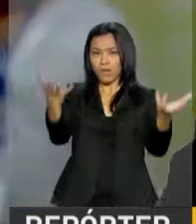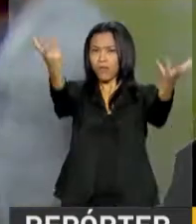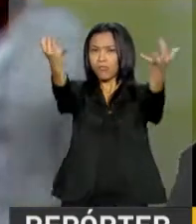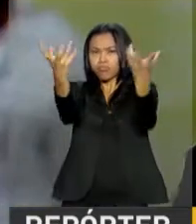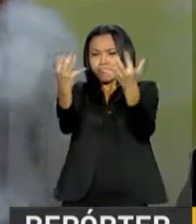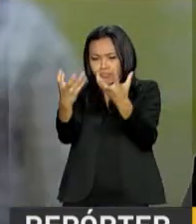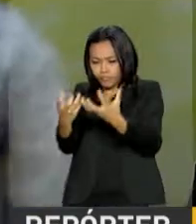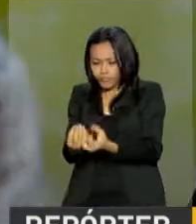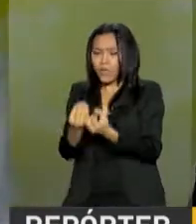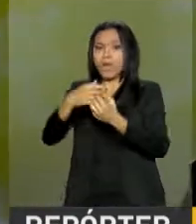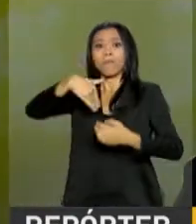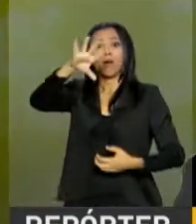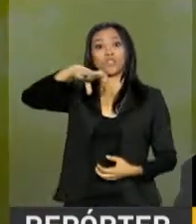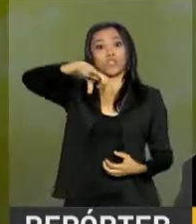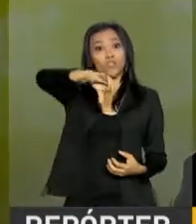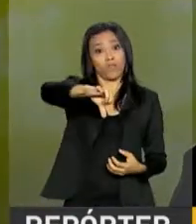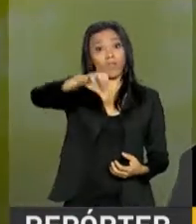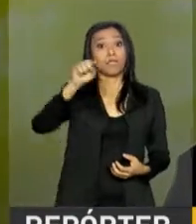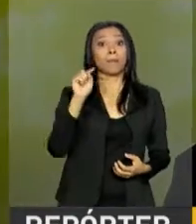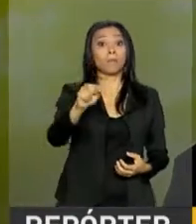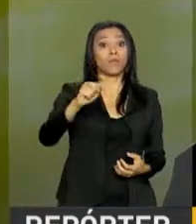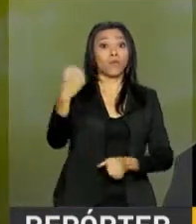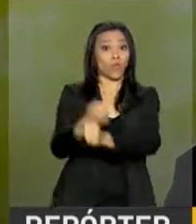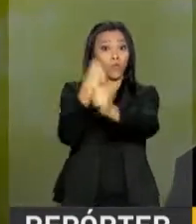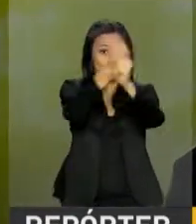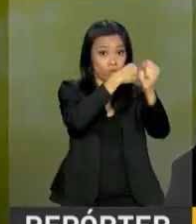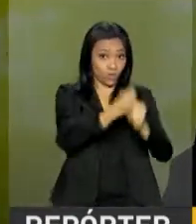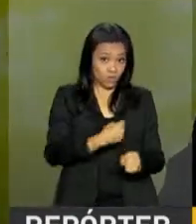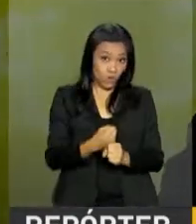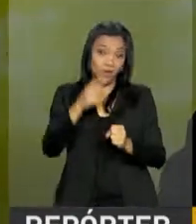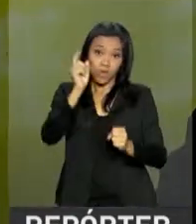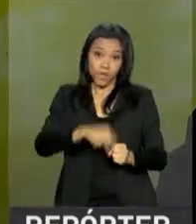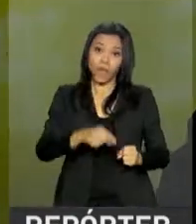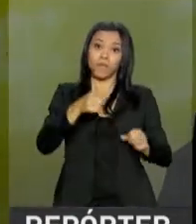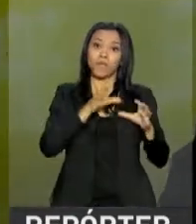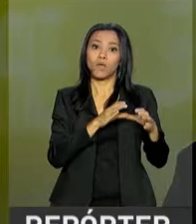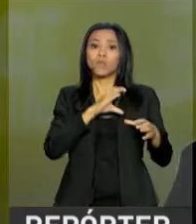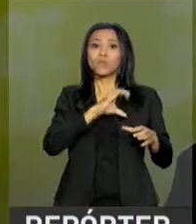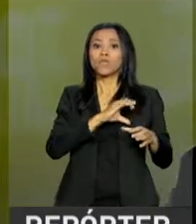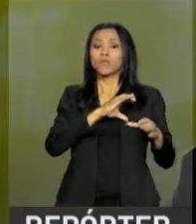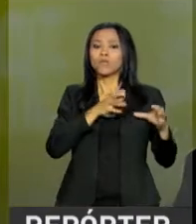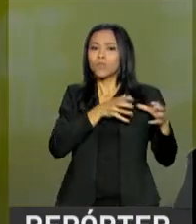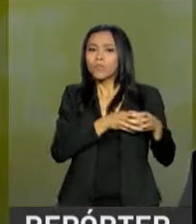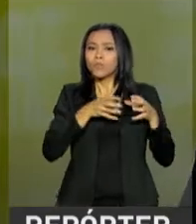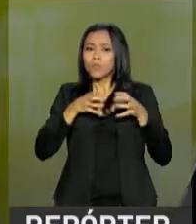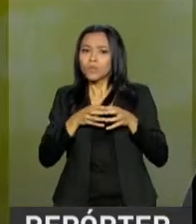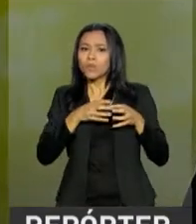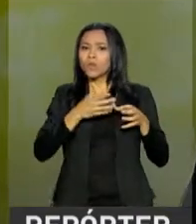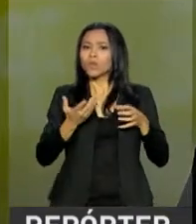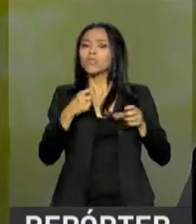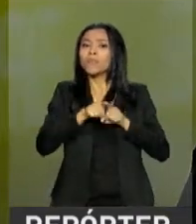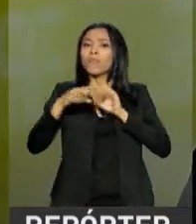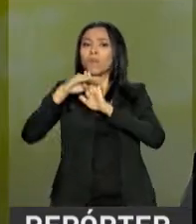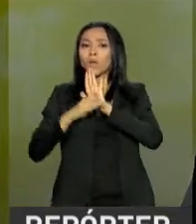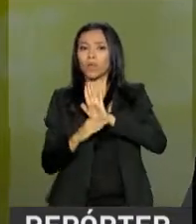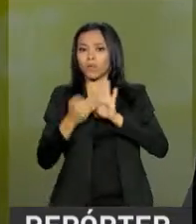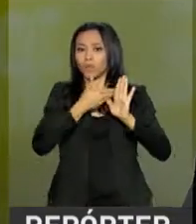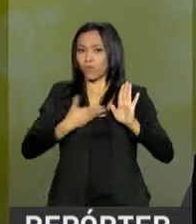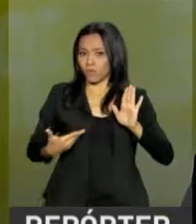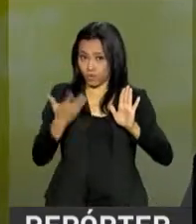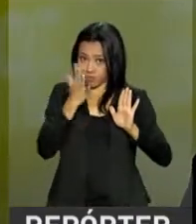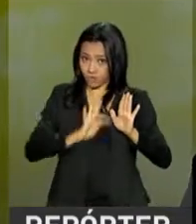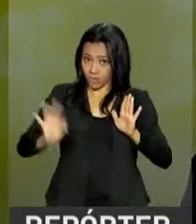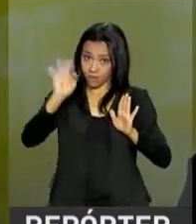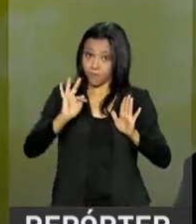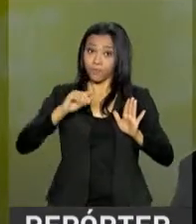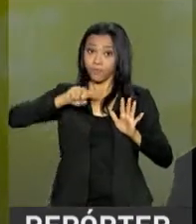de 90 mil obras em todo o Brasil, custeadas pelos programas SICOMV, PAC e também pelo programa Avançar.